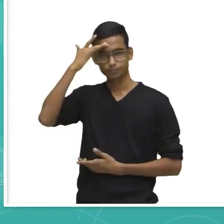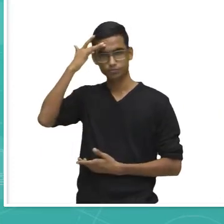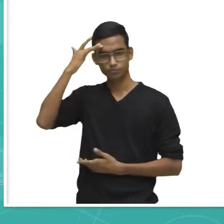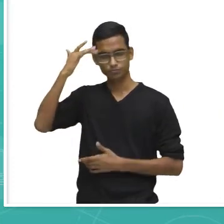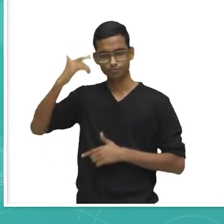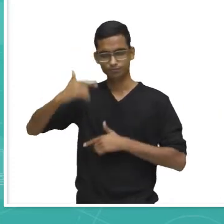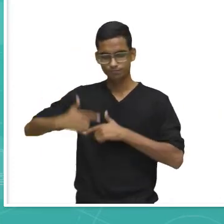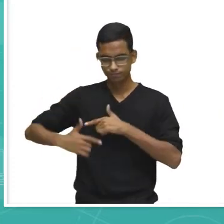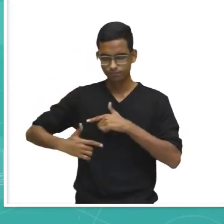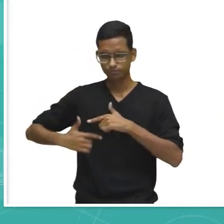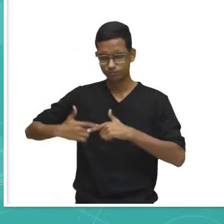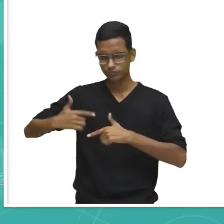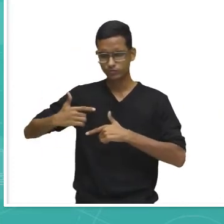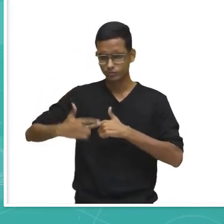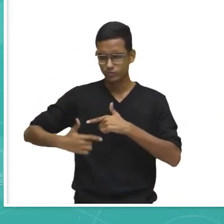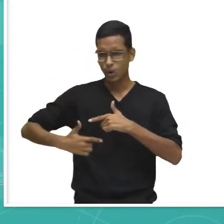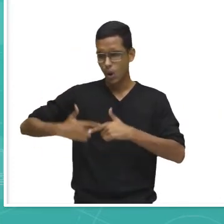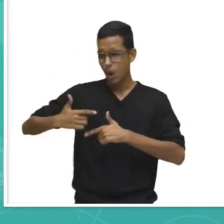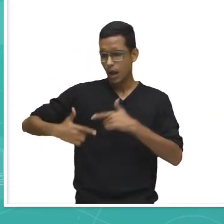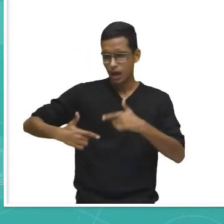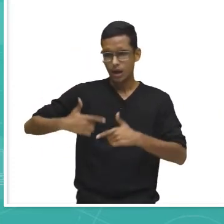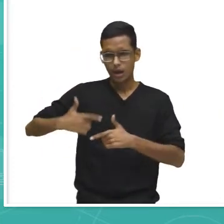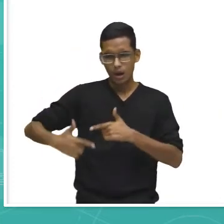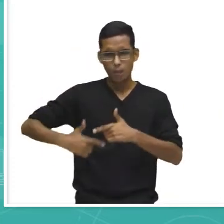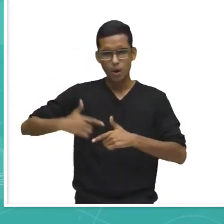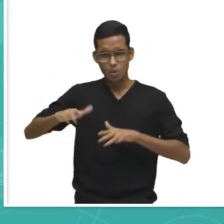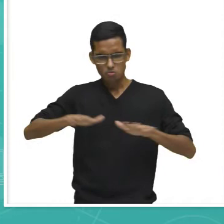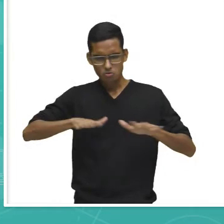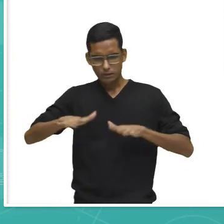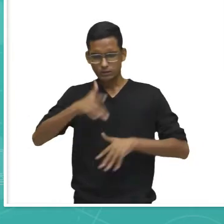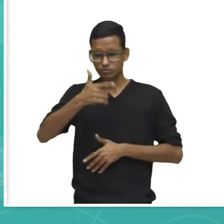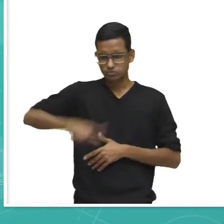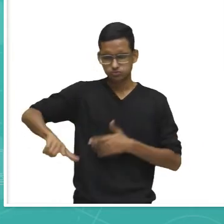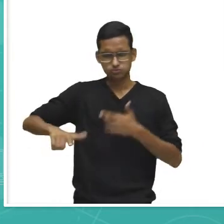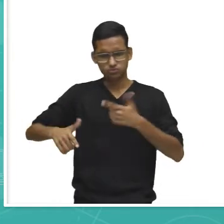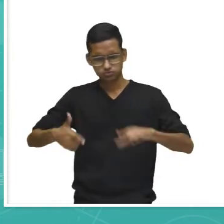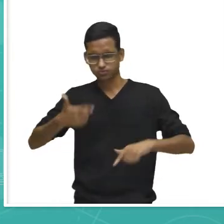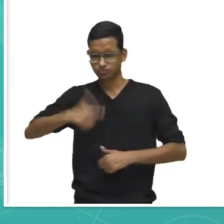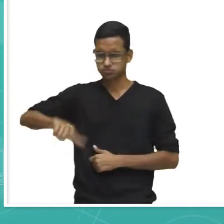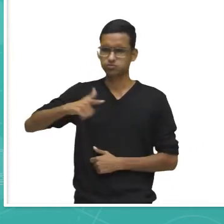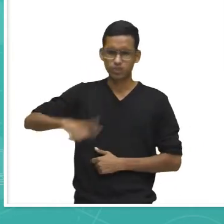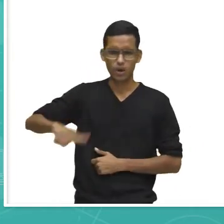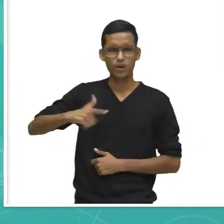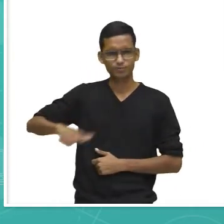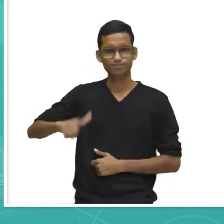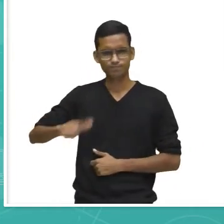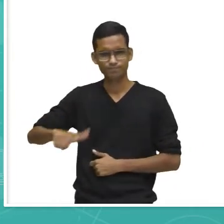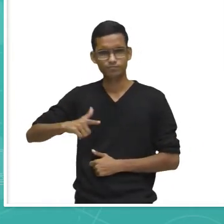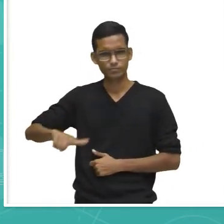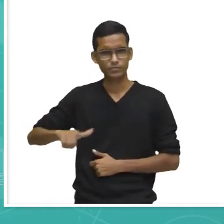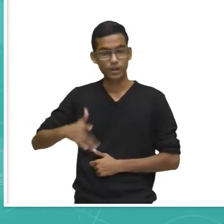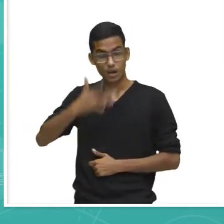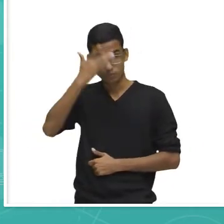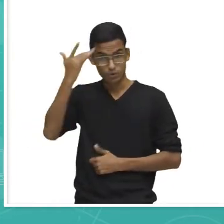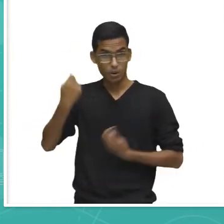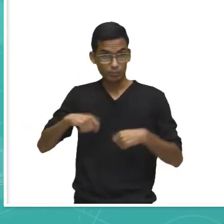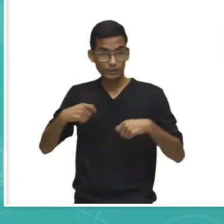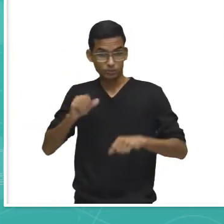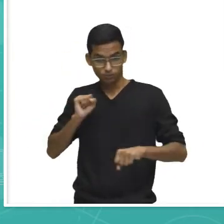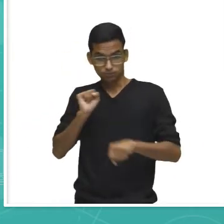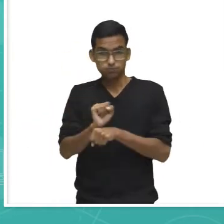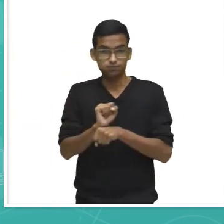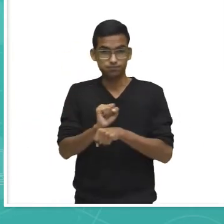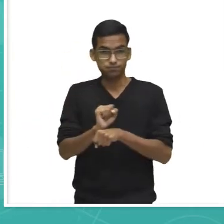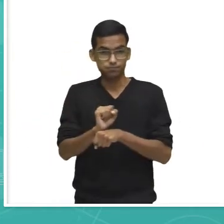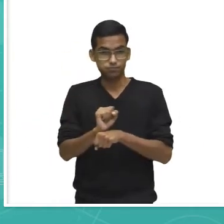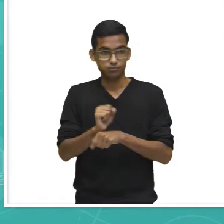muitos movimentos repetitivos, esforços, né? O que elas devem fazer? Elas devem pausar para descansar durante a